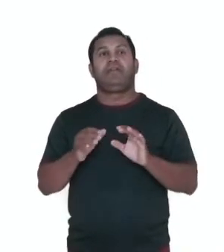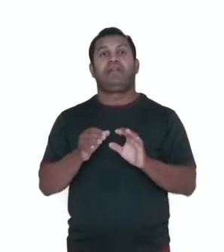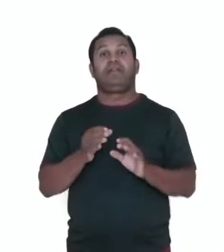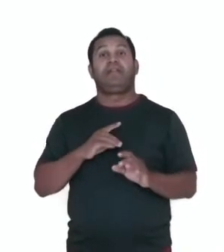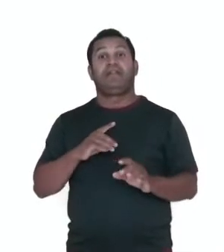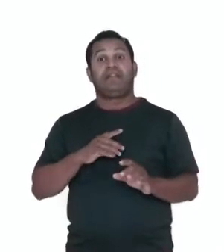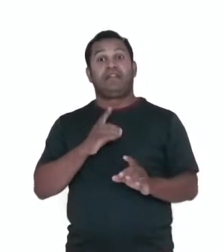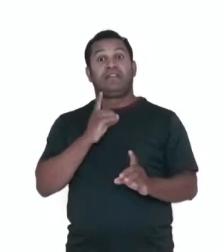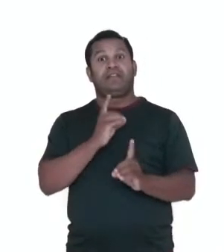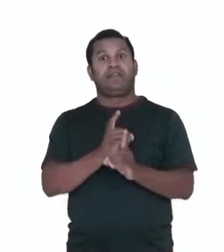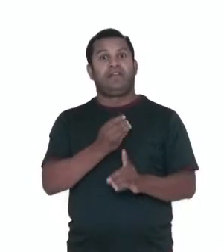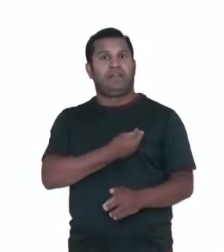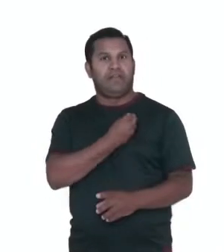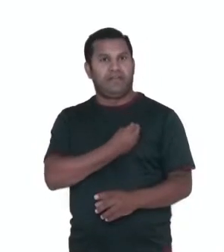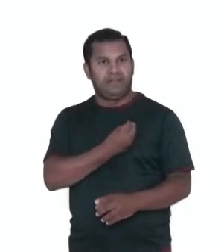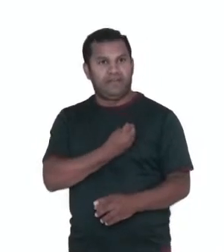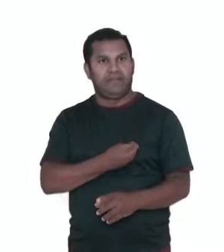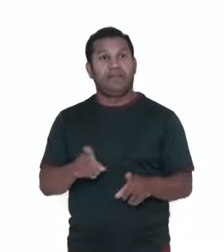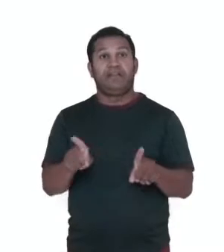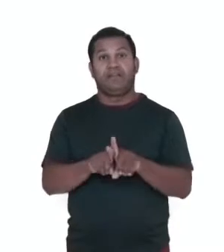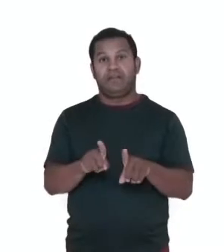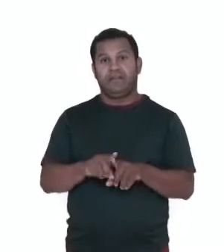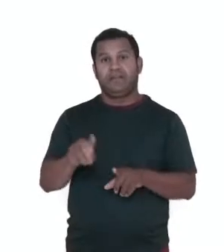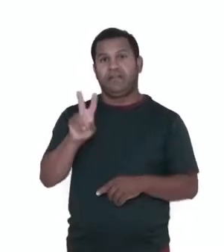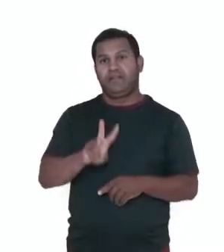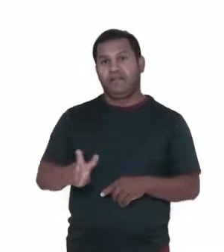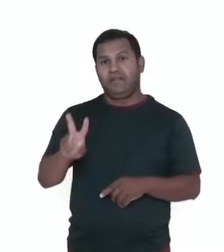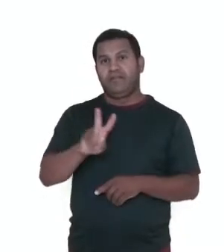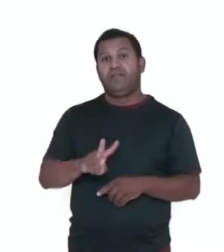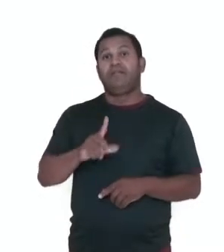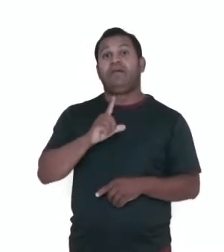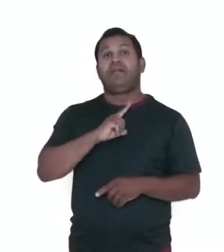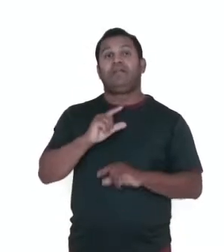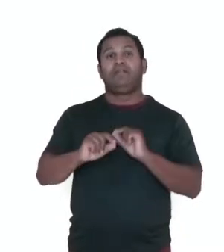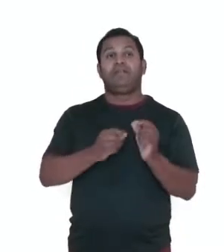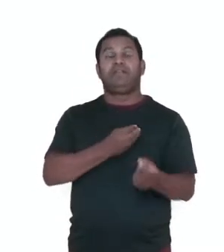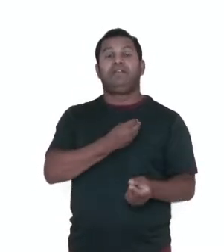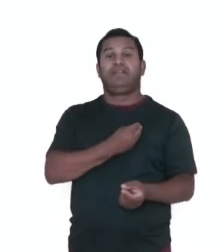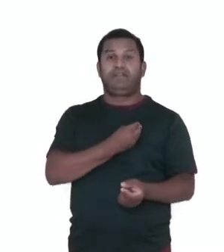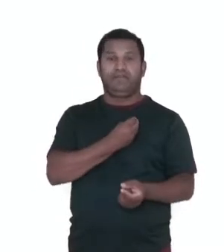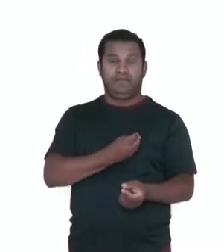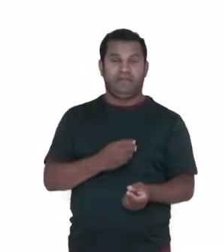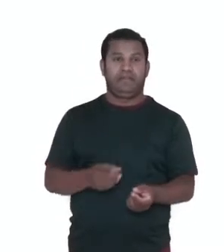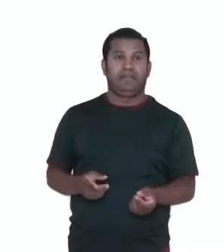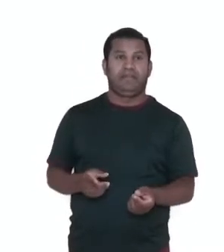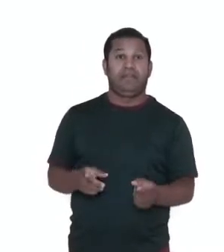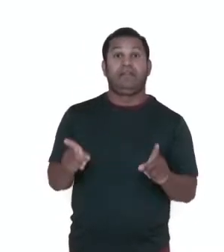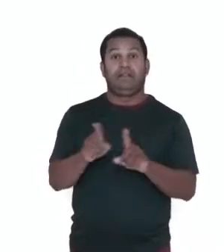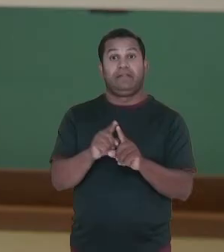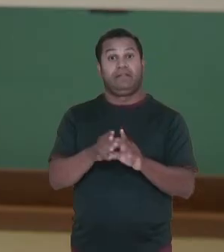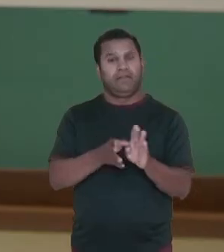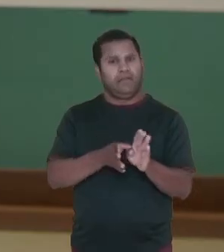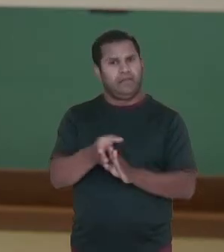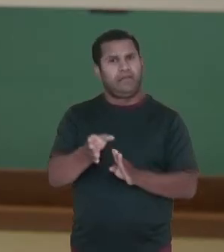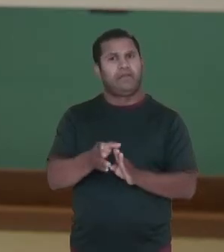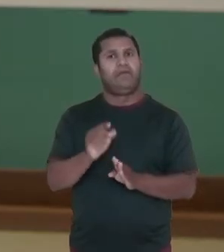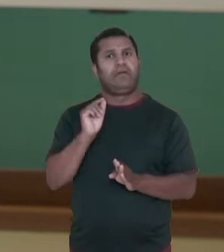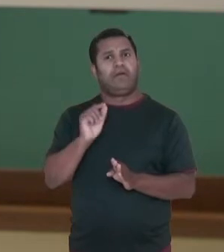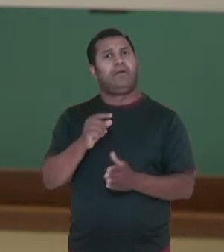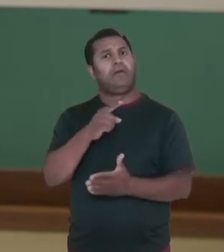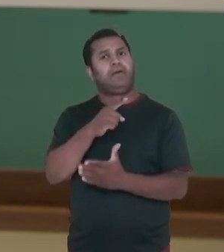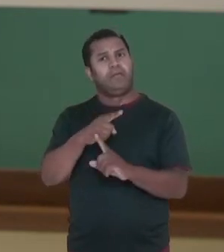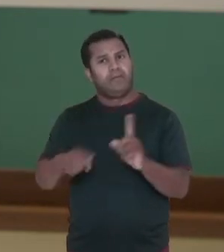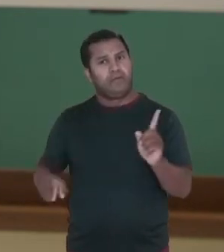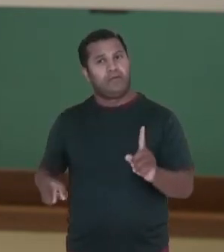vida, identificar os valores de referência racionalmente proponíveis e denunciar riscos de suas aplicações.